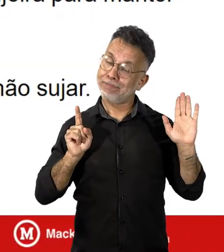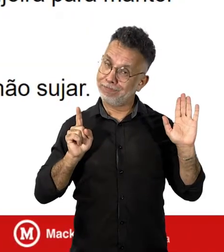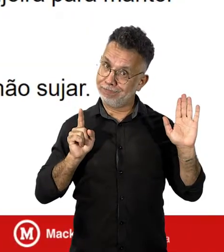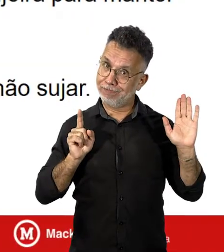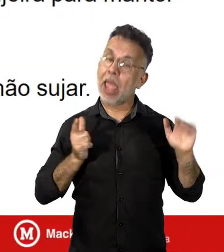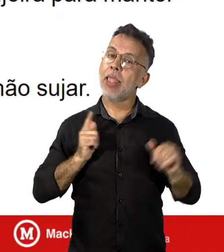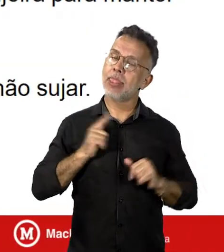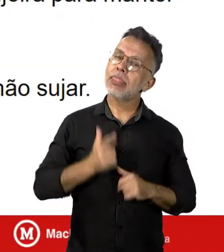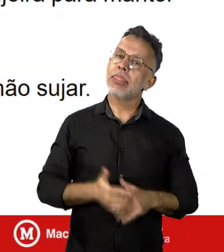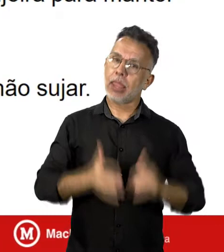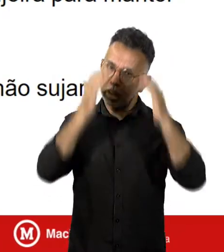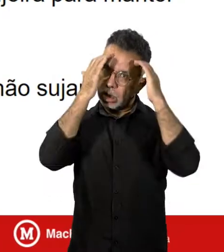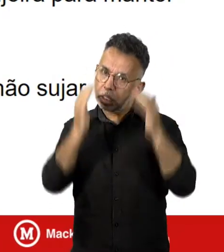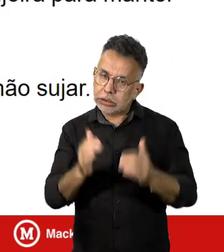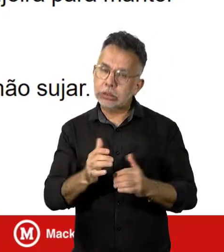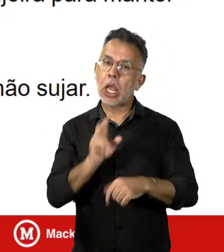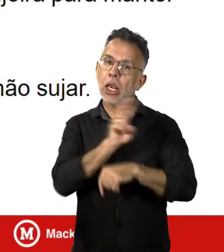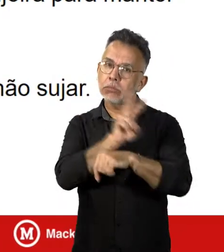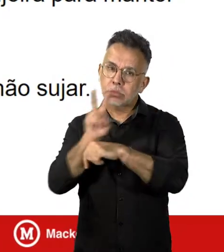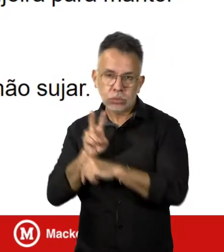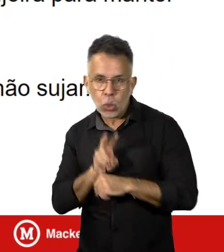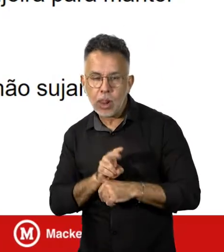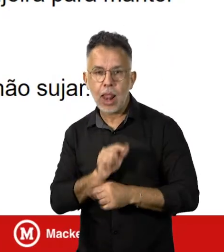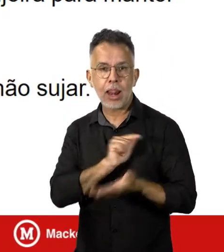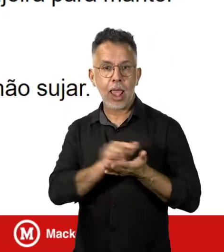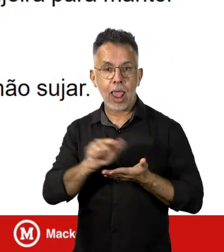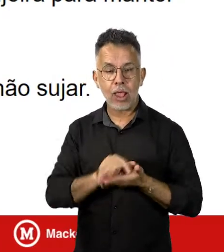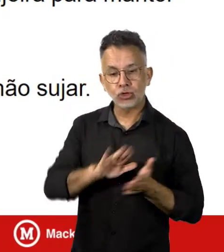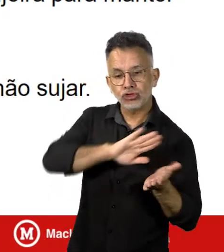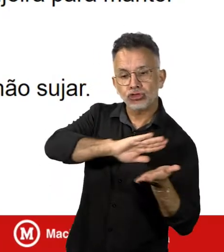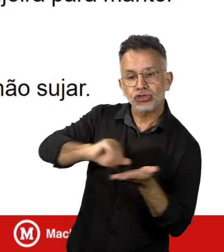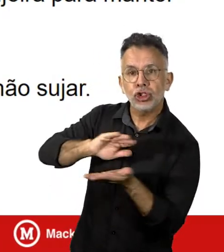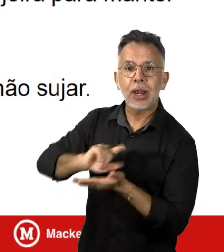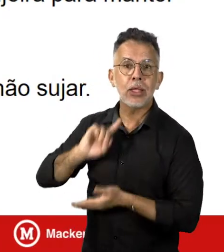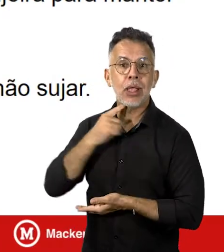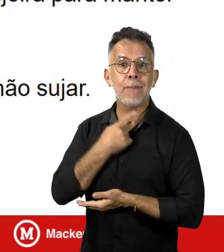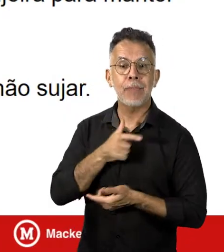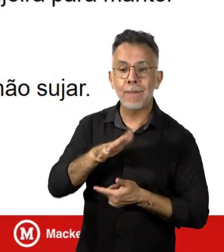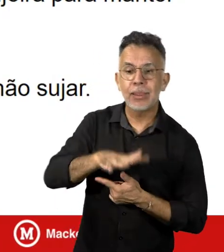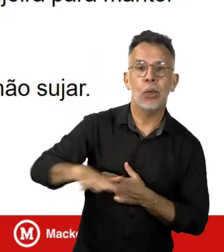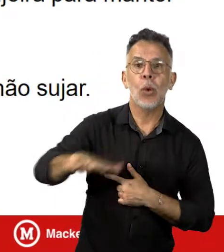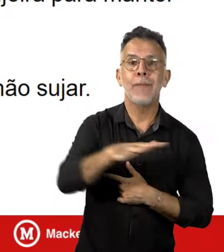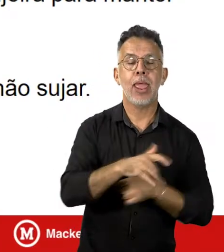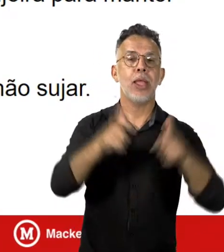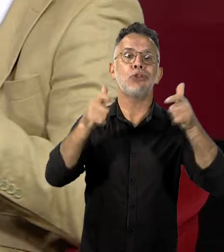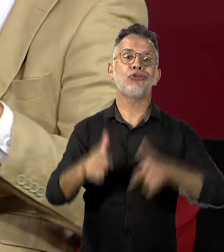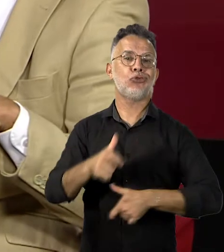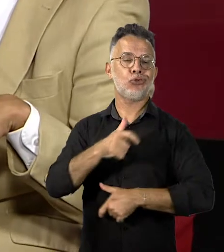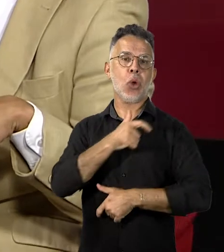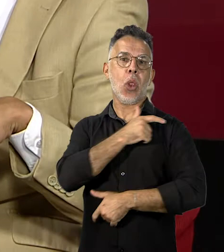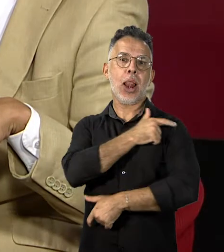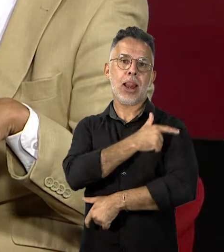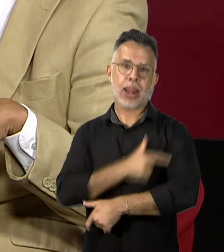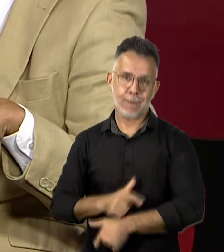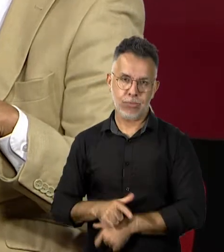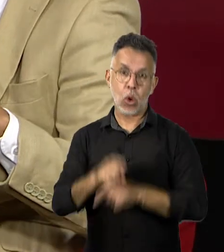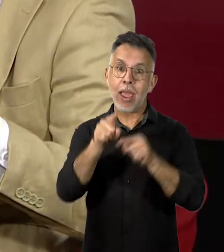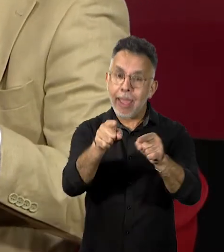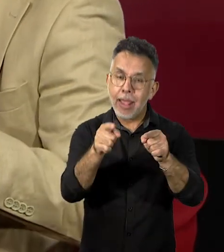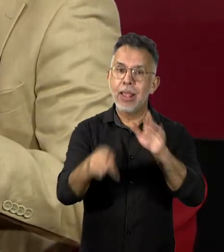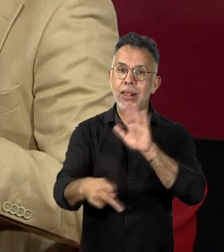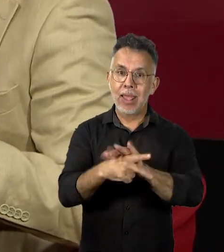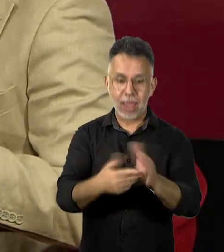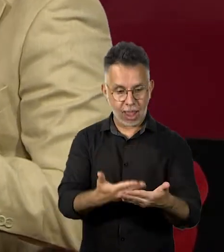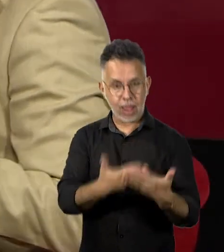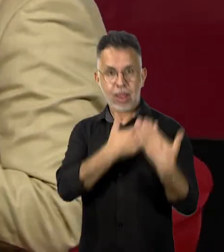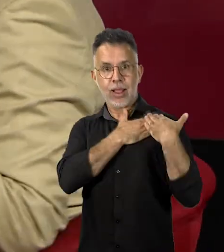Ter senso de limpeza significa ter cuidado, eliminar a sujeira para manter o ambiente limpo. De novo, né? Aqui é o